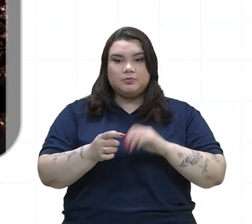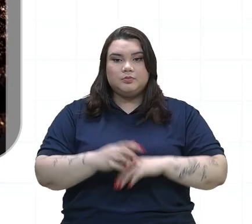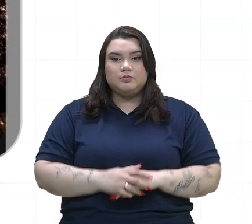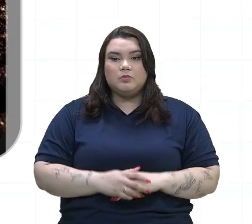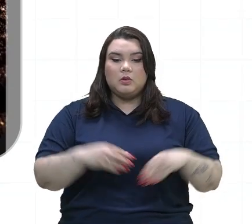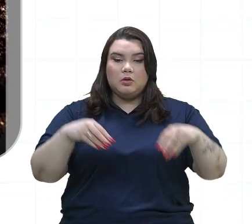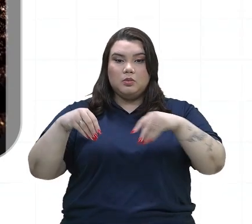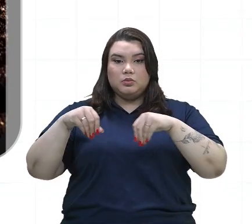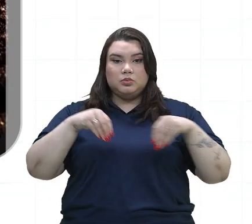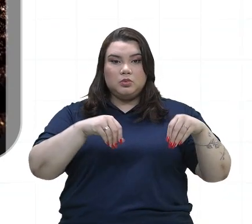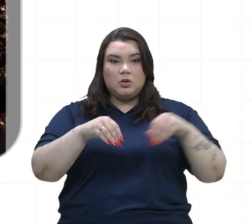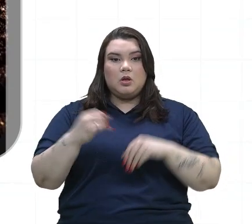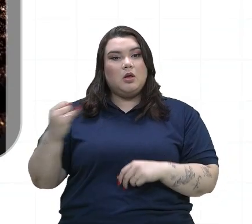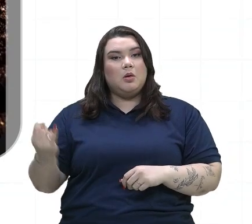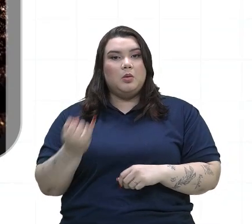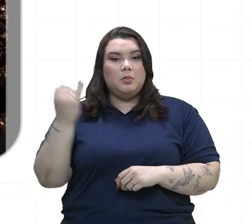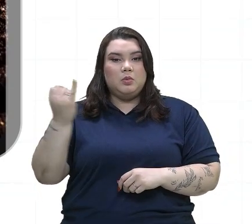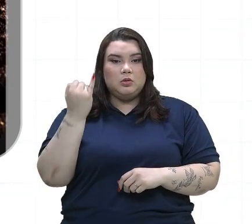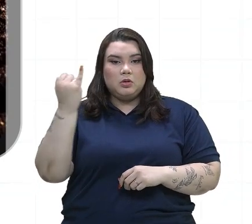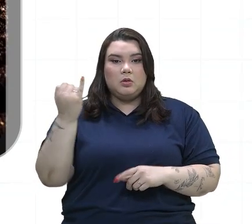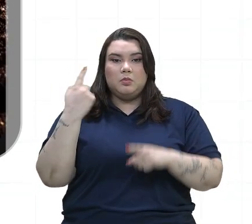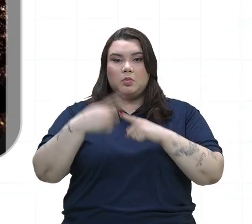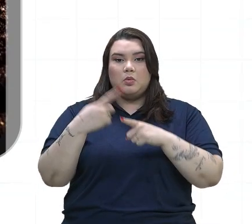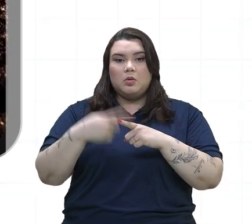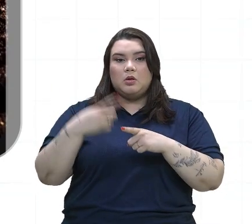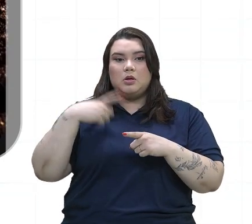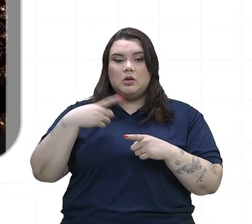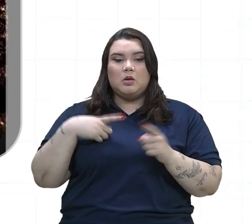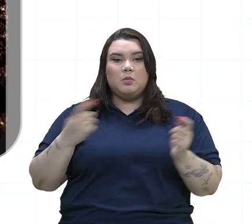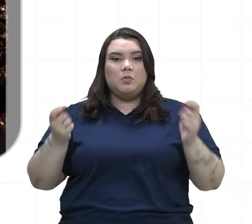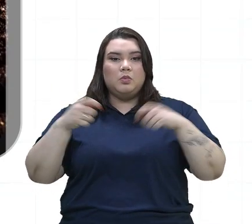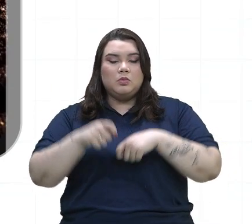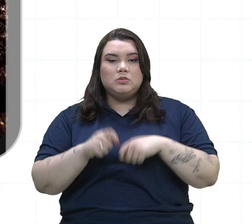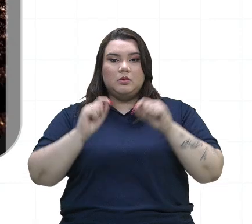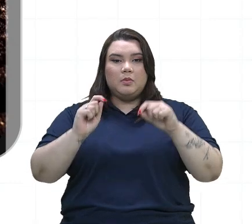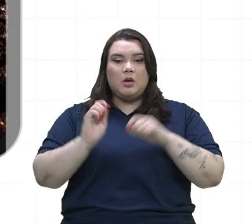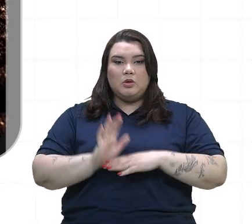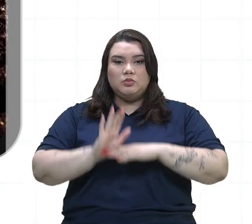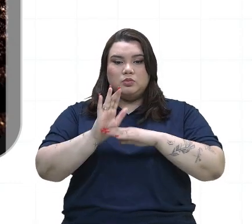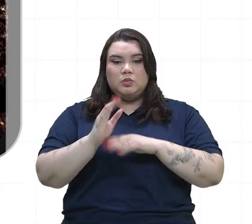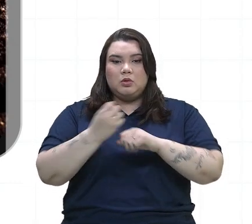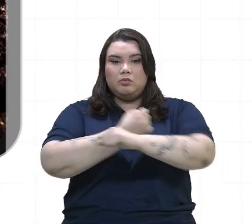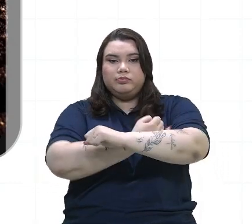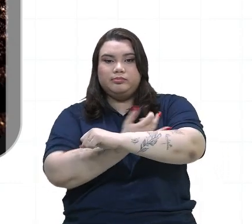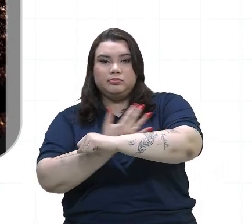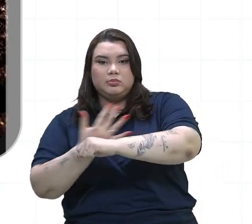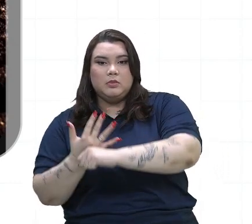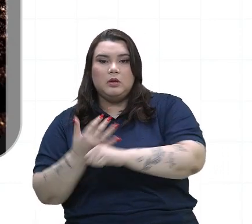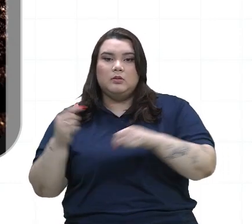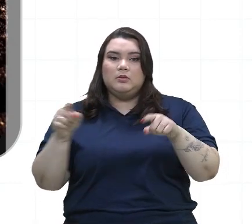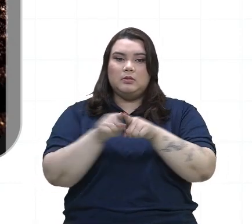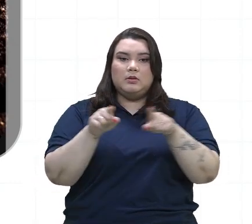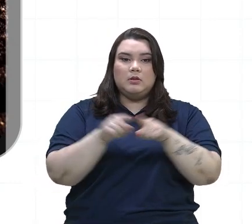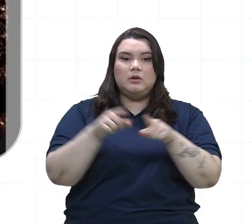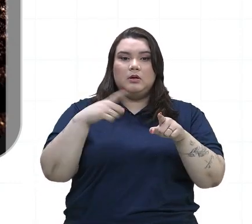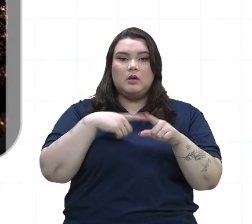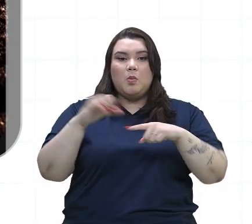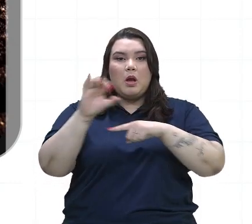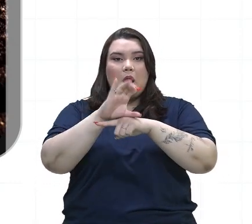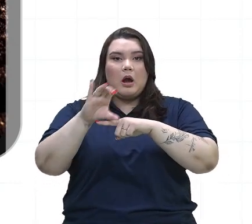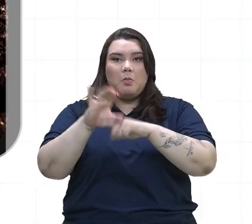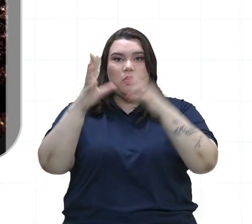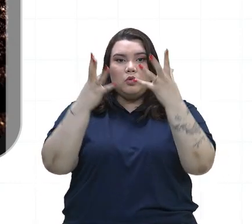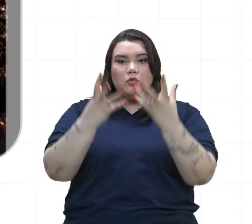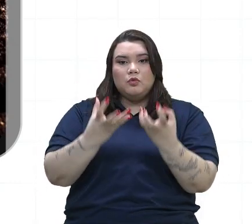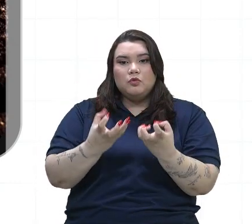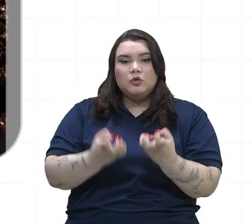O solo, ele é importante porque ele suporta a vida vegetal, ele é importante porque ele acaba armazenando ali o